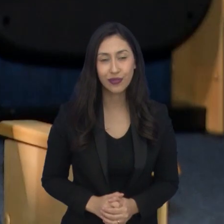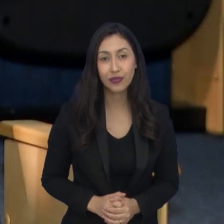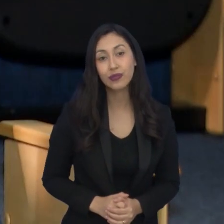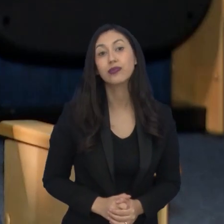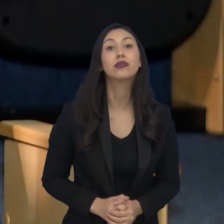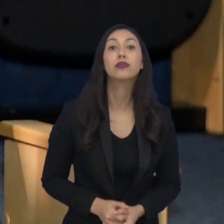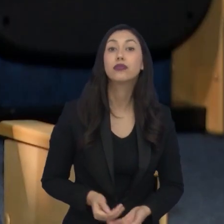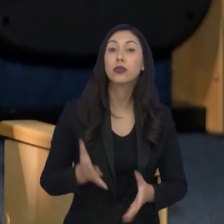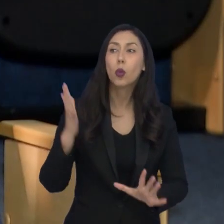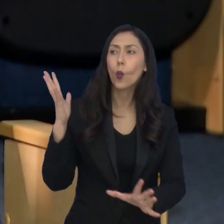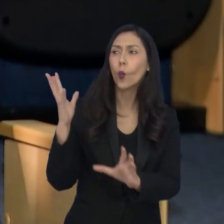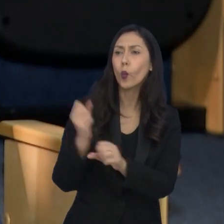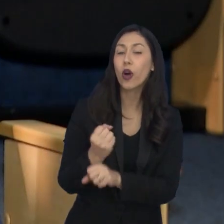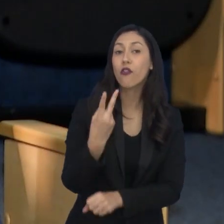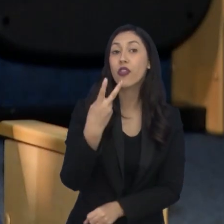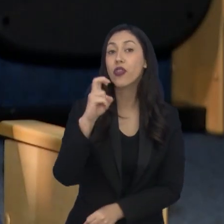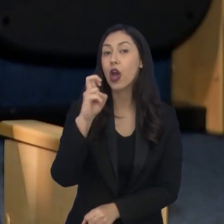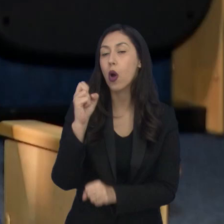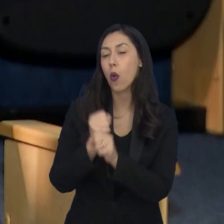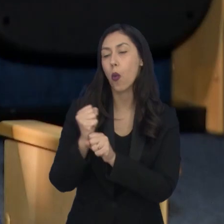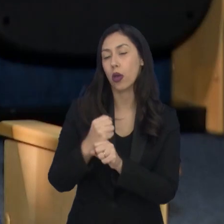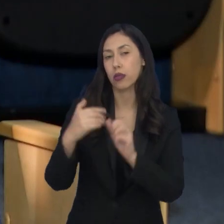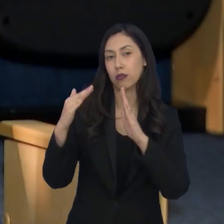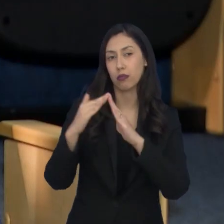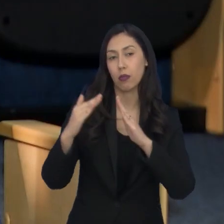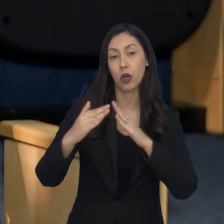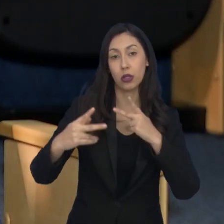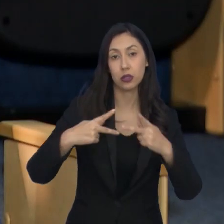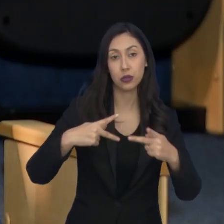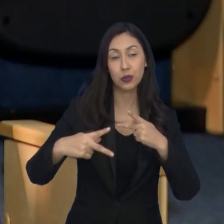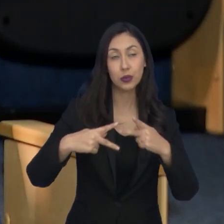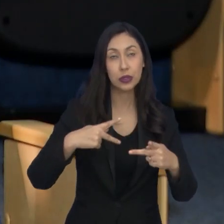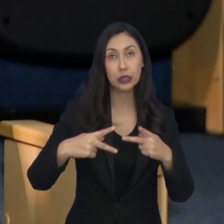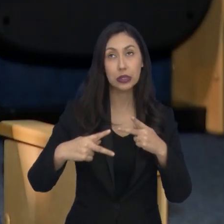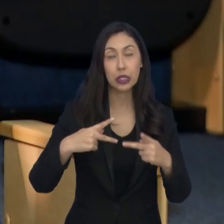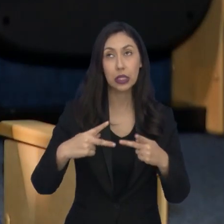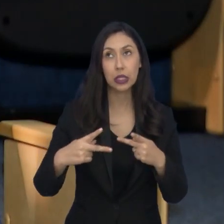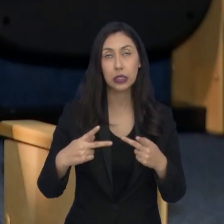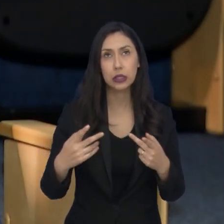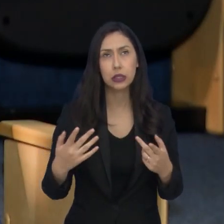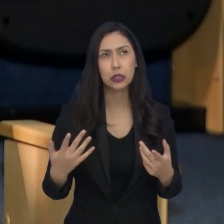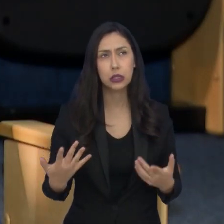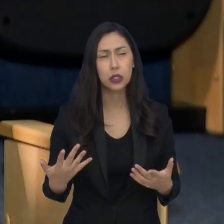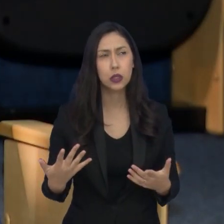Faz 25 anos que eu moro em São José, então faz